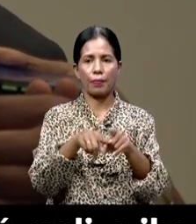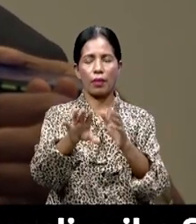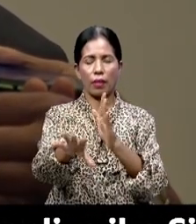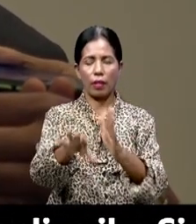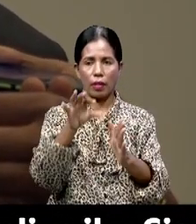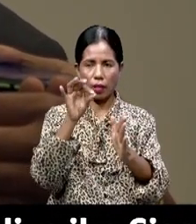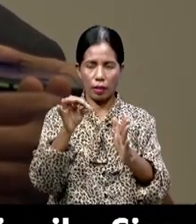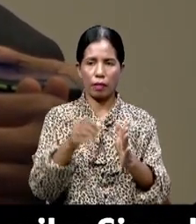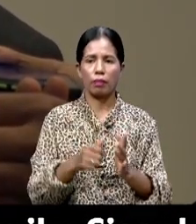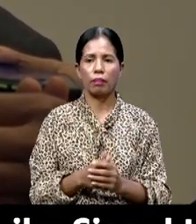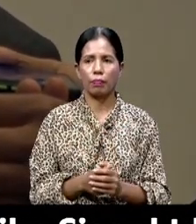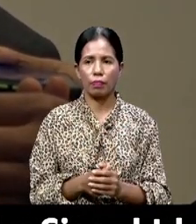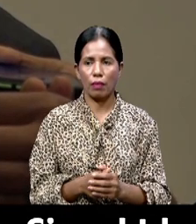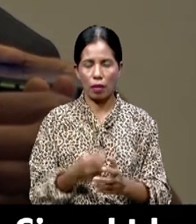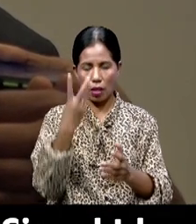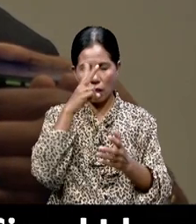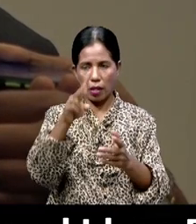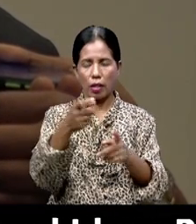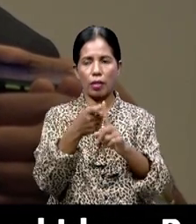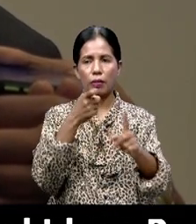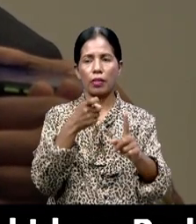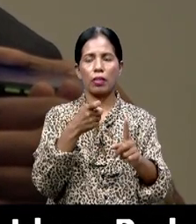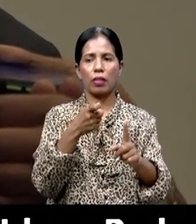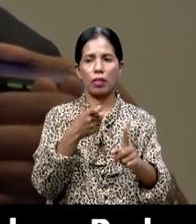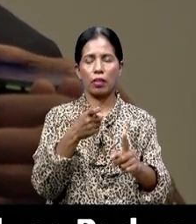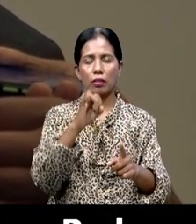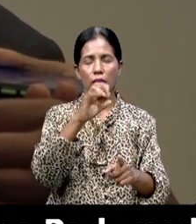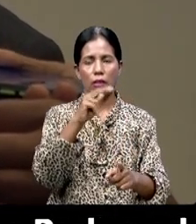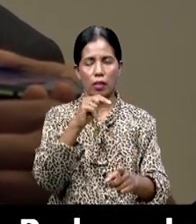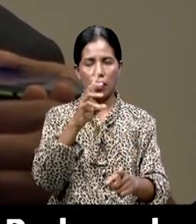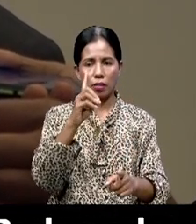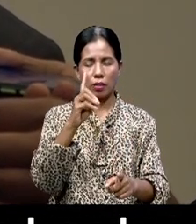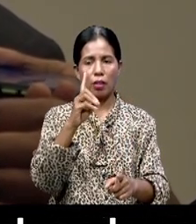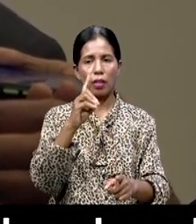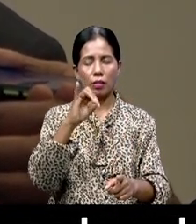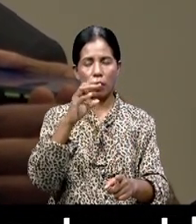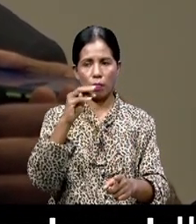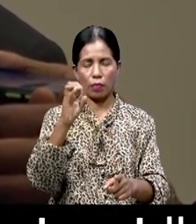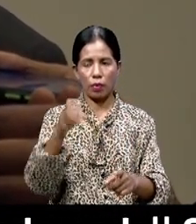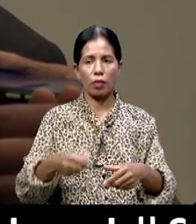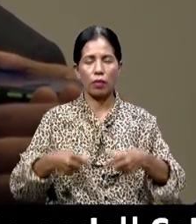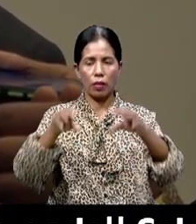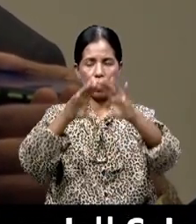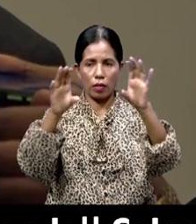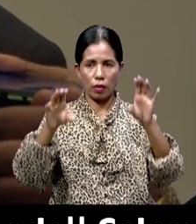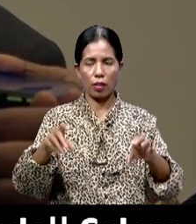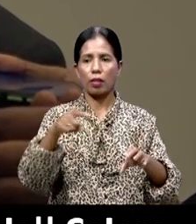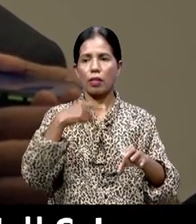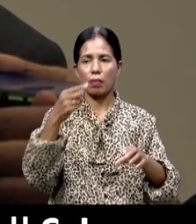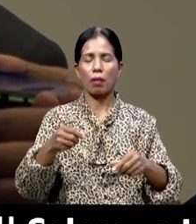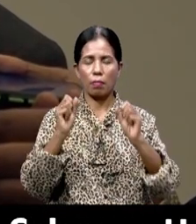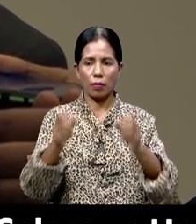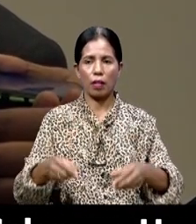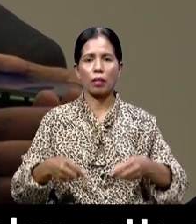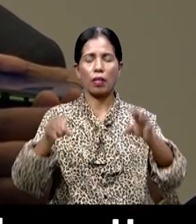a avaliasaun husi indimu anesan certificado katak semak bele merese